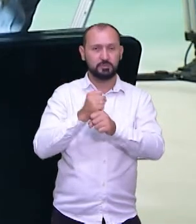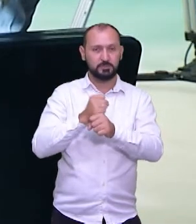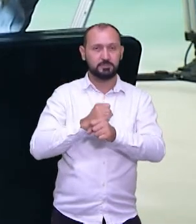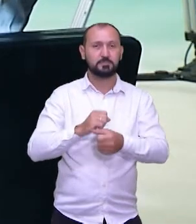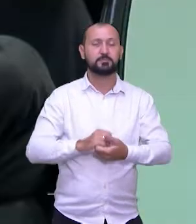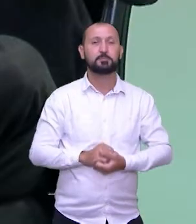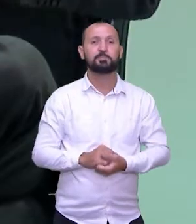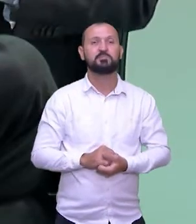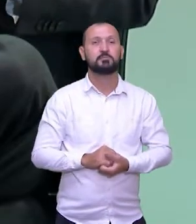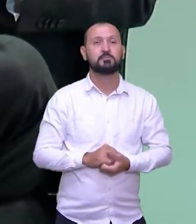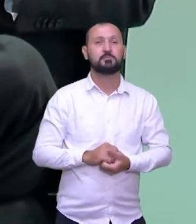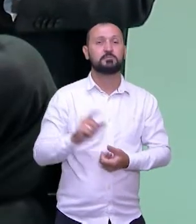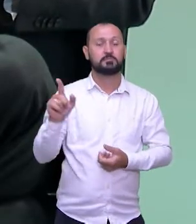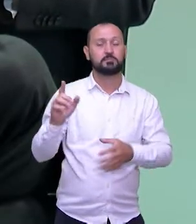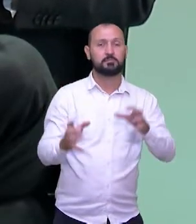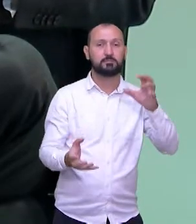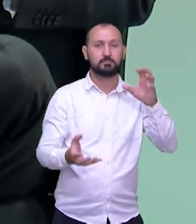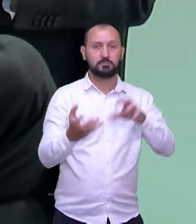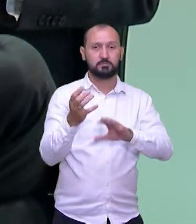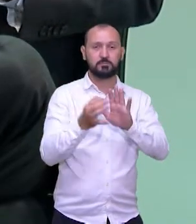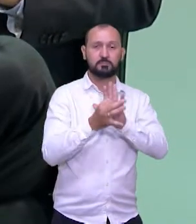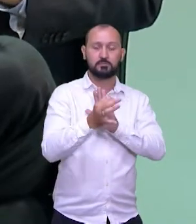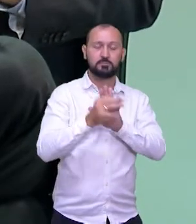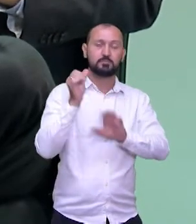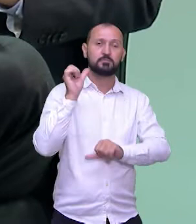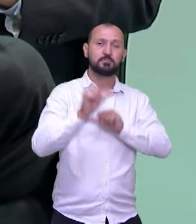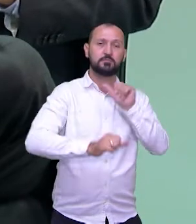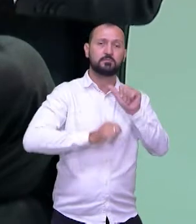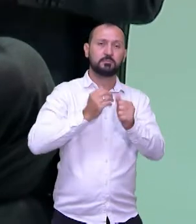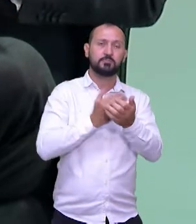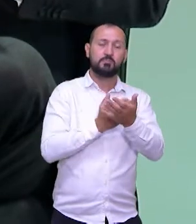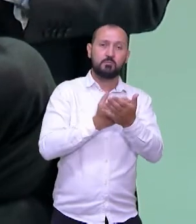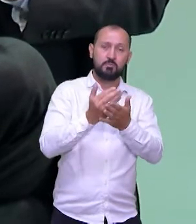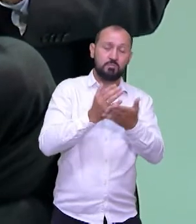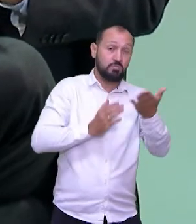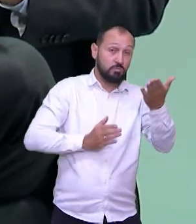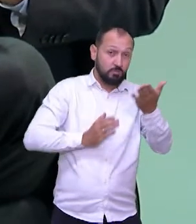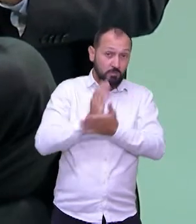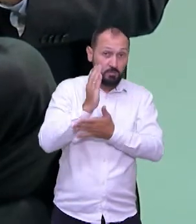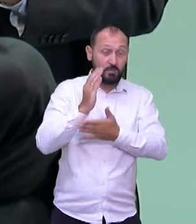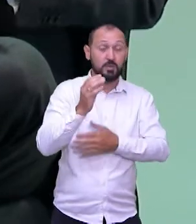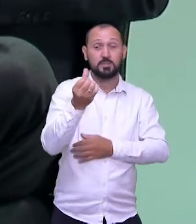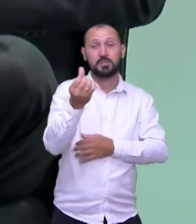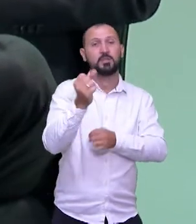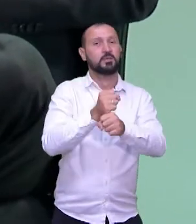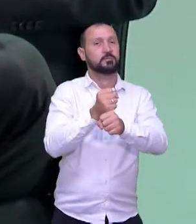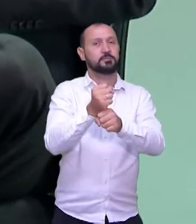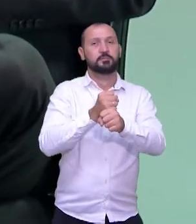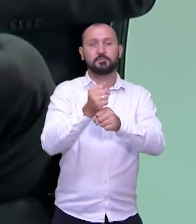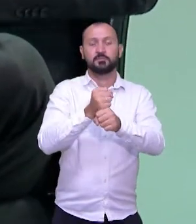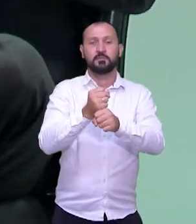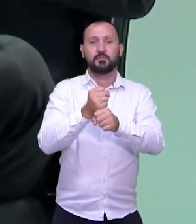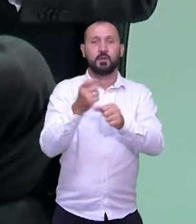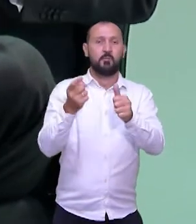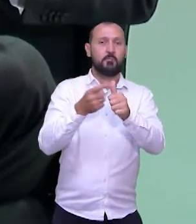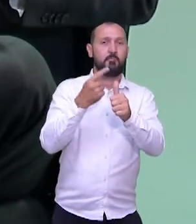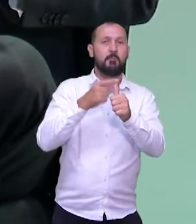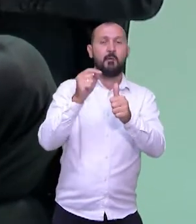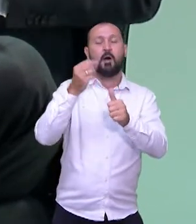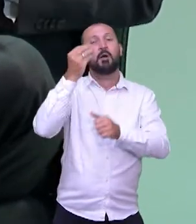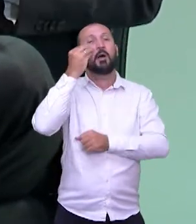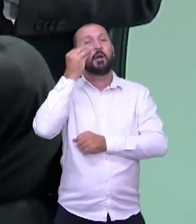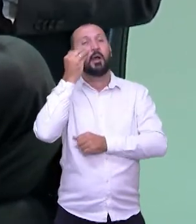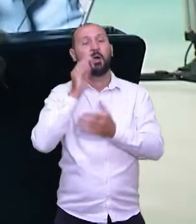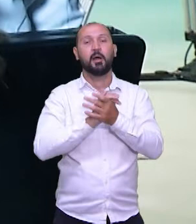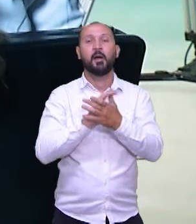Uhum. Lá no Senado, a proposta de transição a partir da aprovação são 6 anos. Primeiro ano também